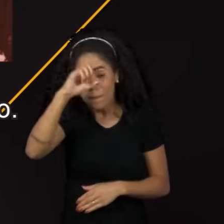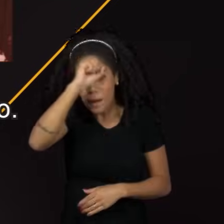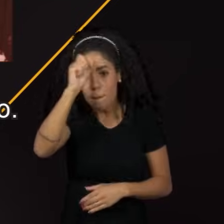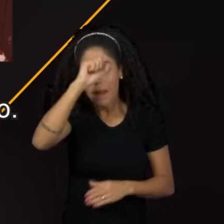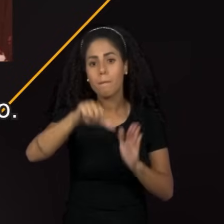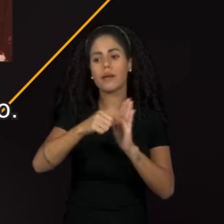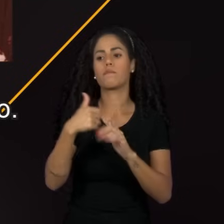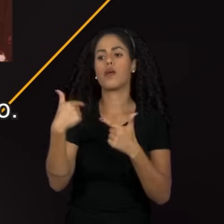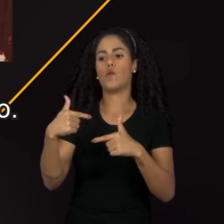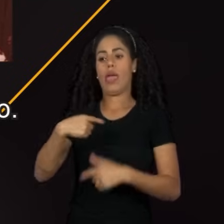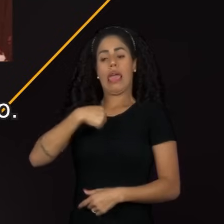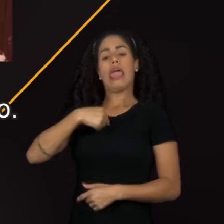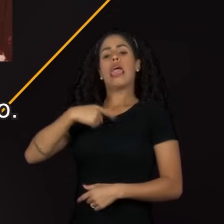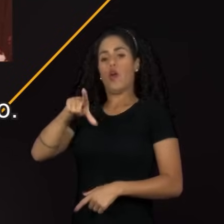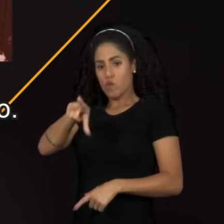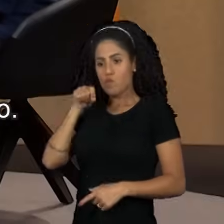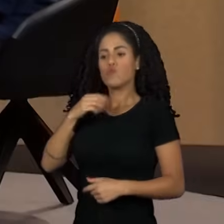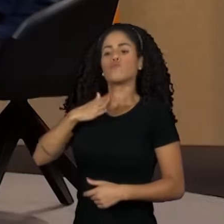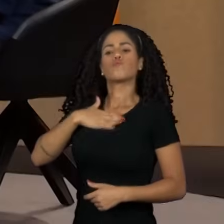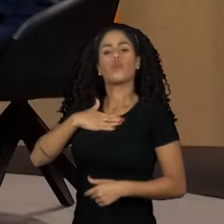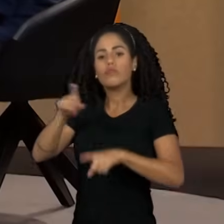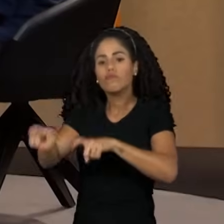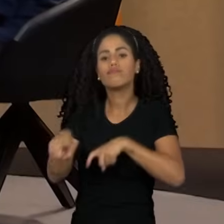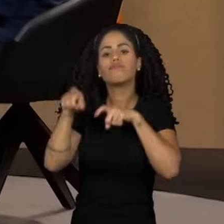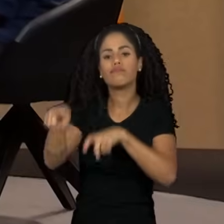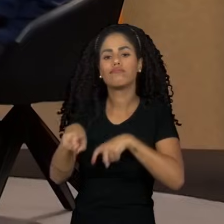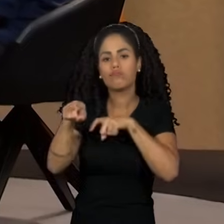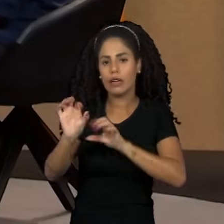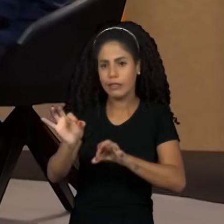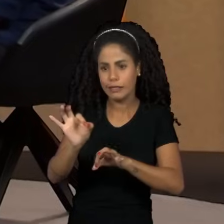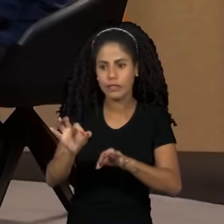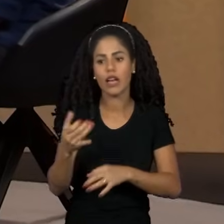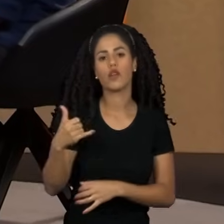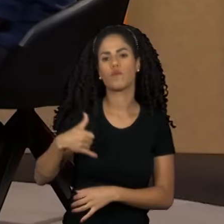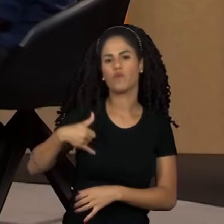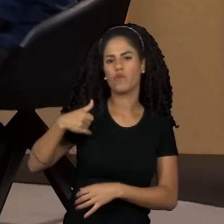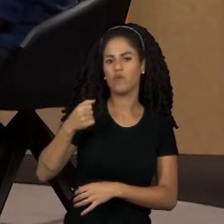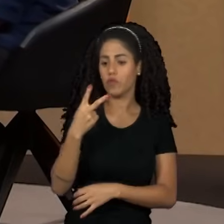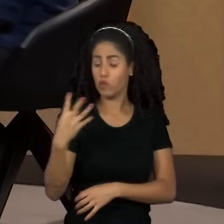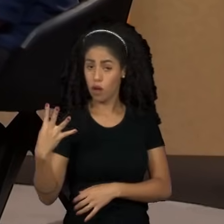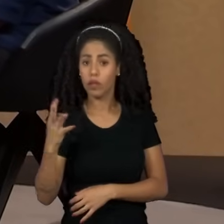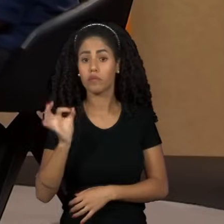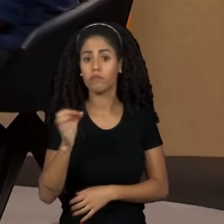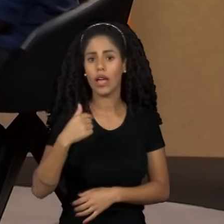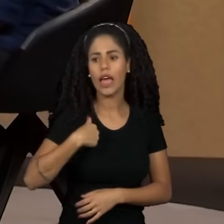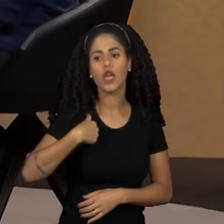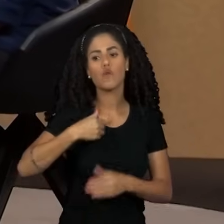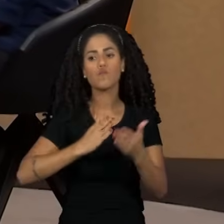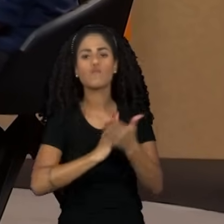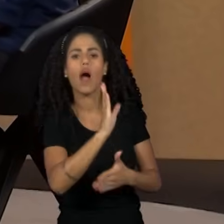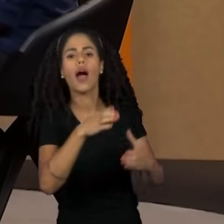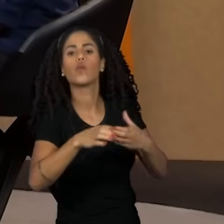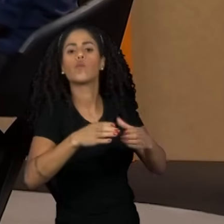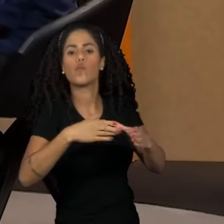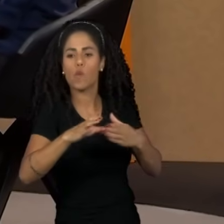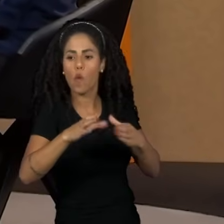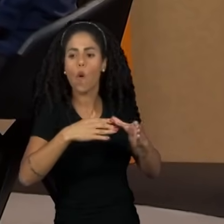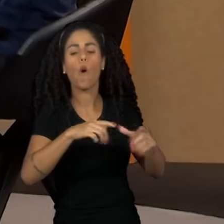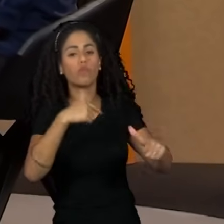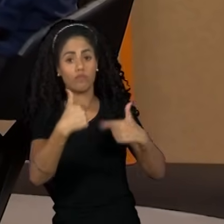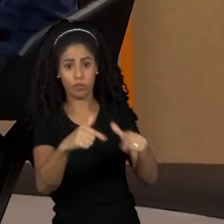profissão, e no meu caso, a agricultura. E com 24 anos, eu ganhei